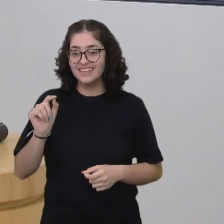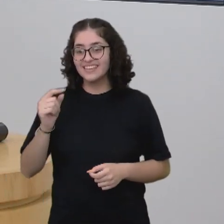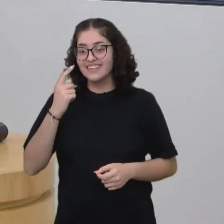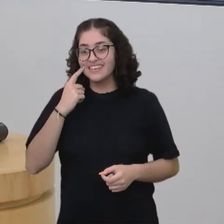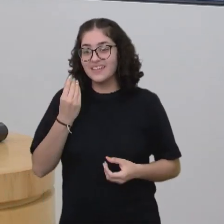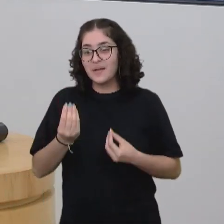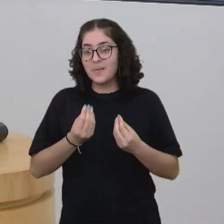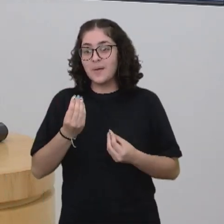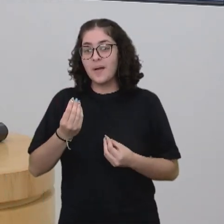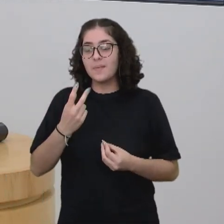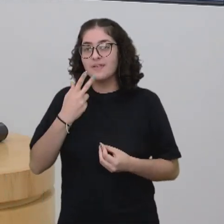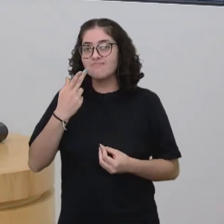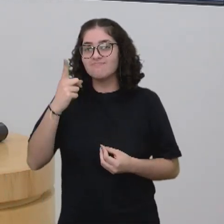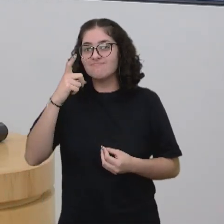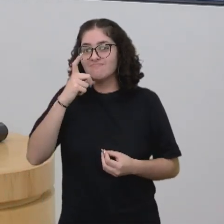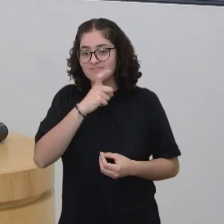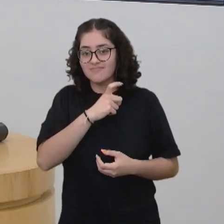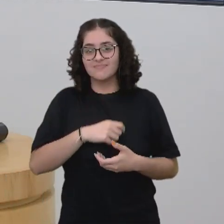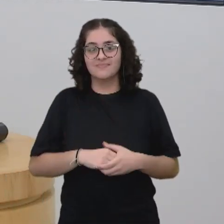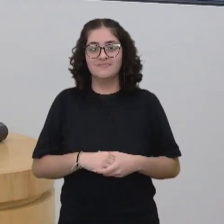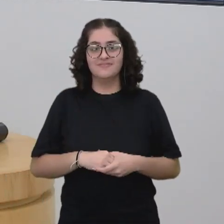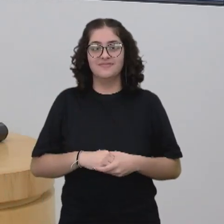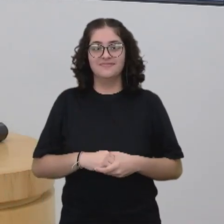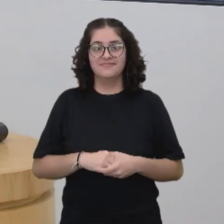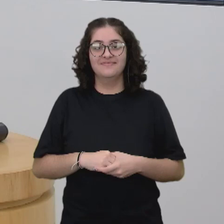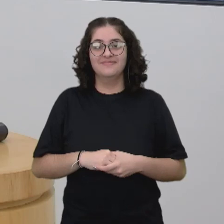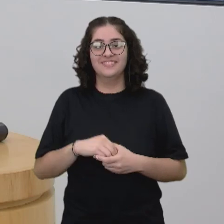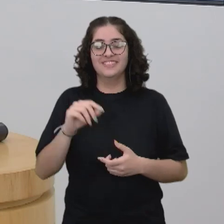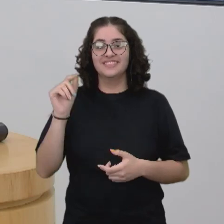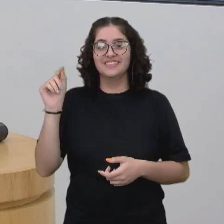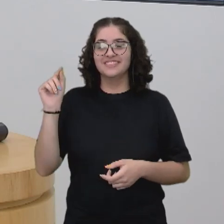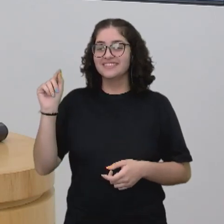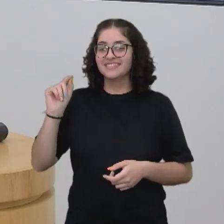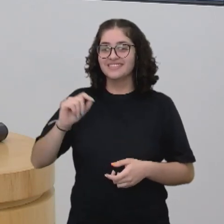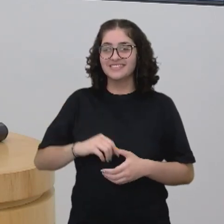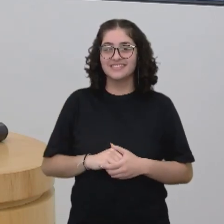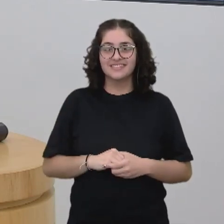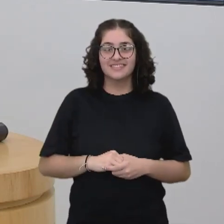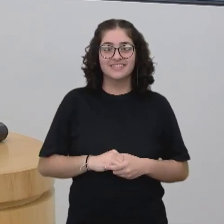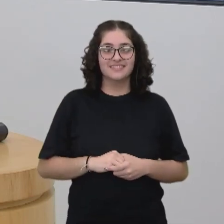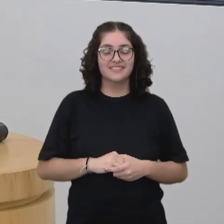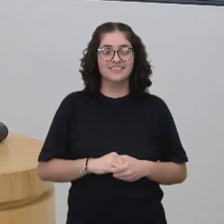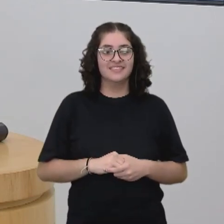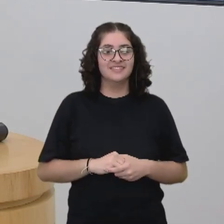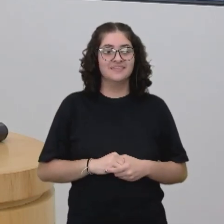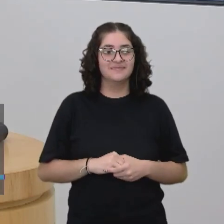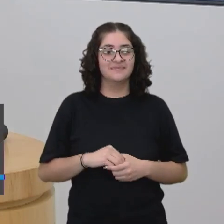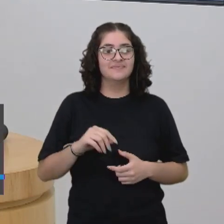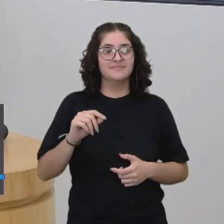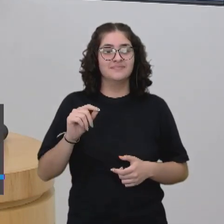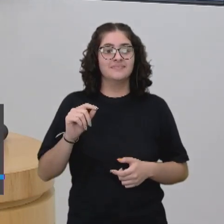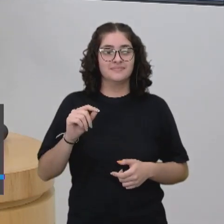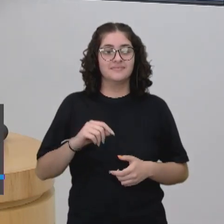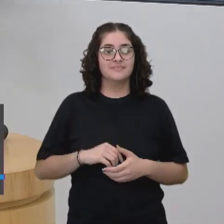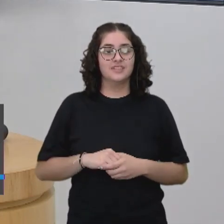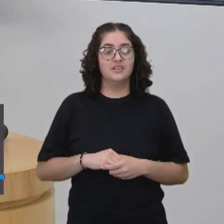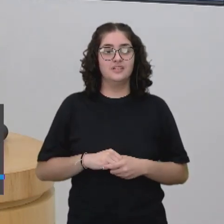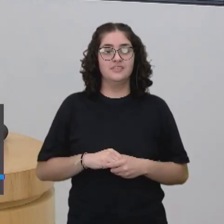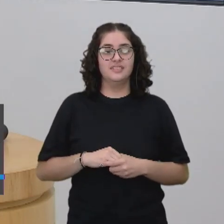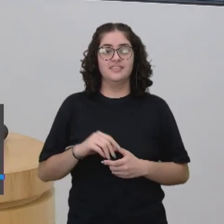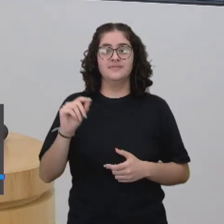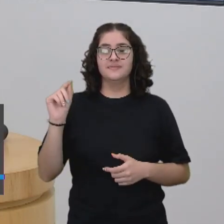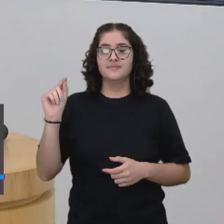em coisas menos polêmicas, mas é muito difícil. Sei lá, pode ter gente que acha que o mundo inteiro deveria parar